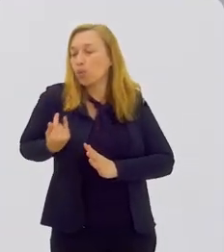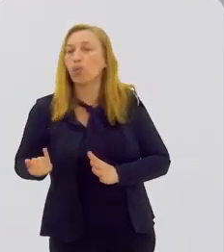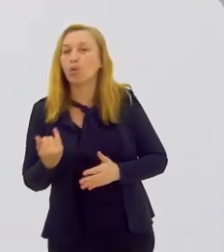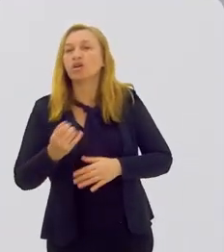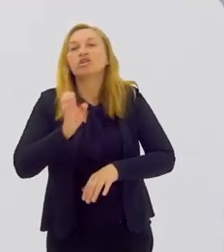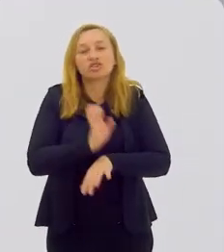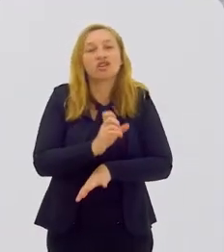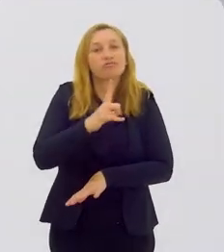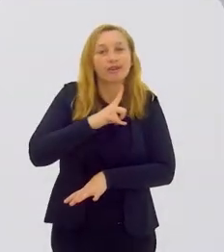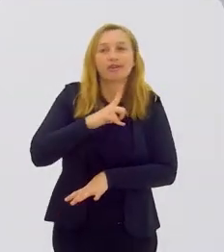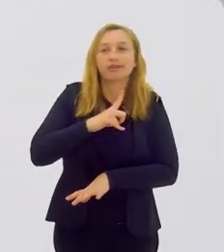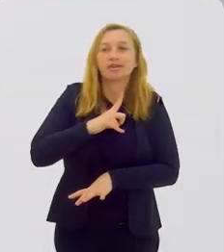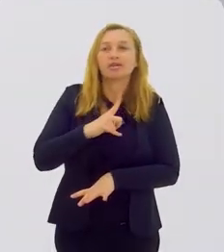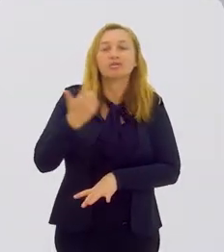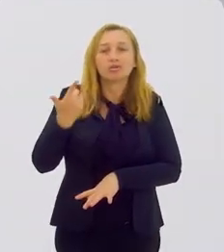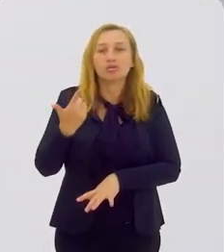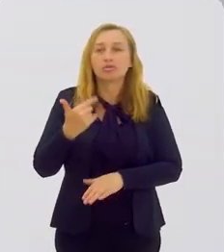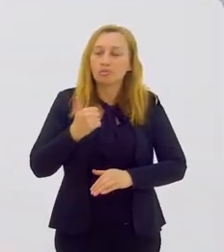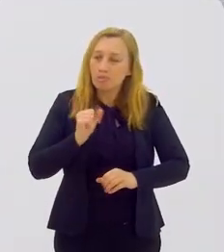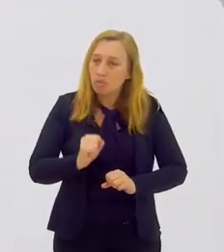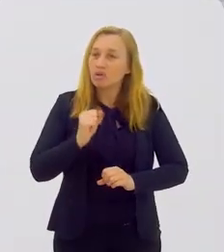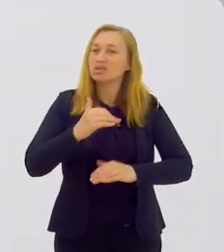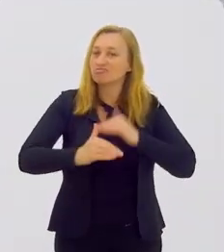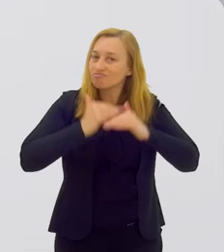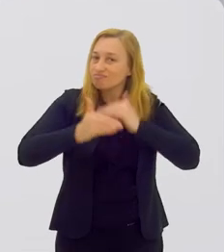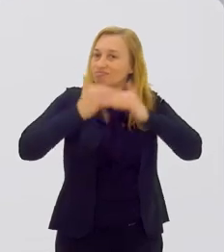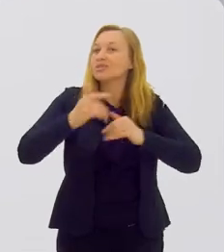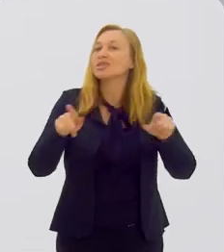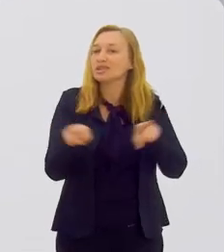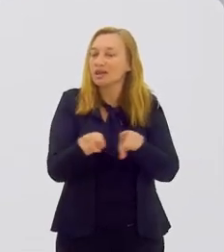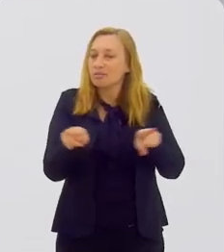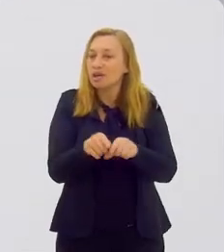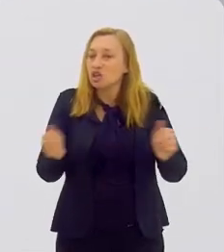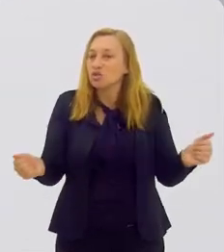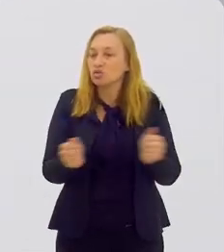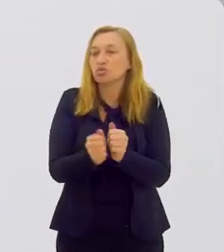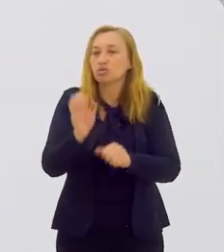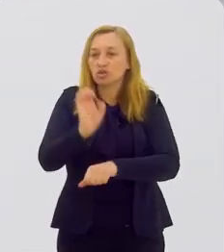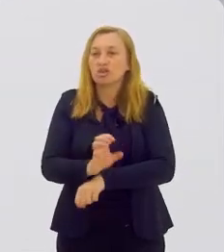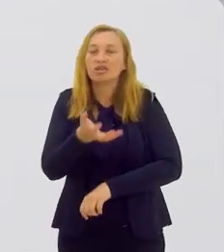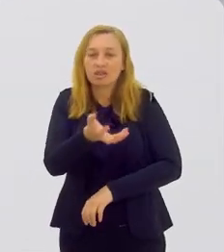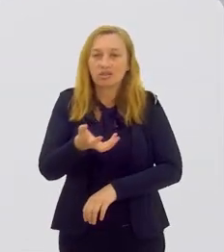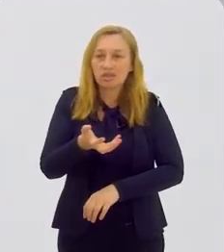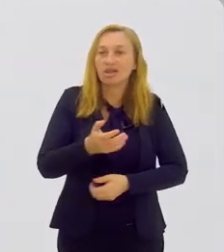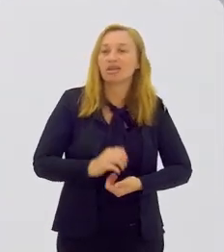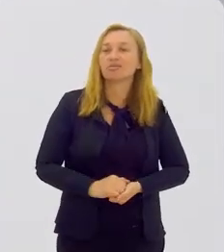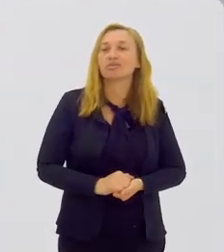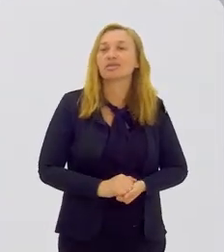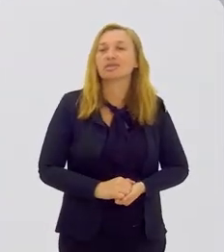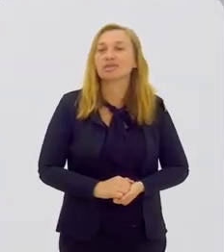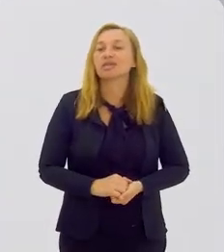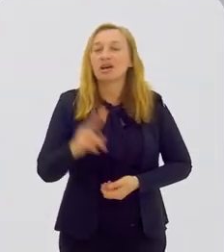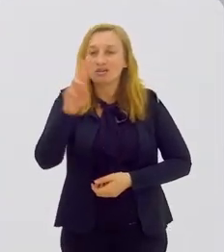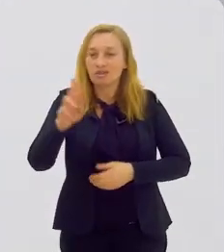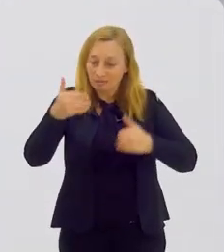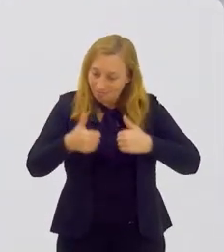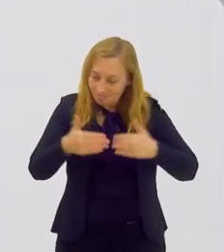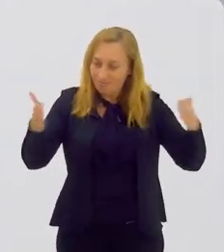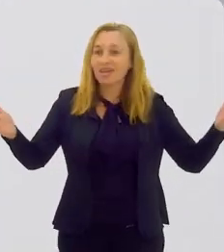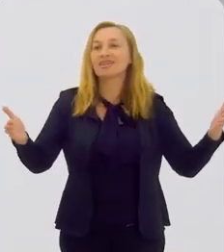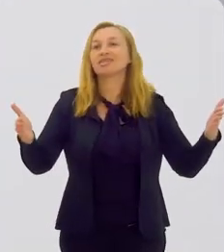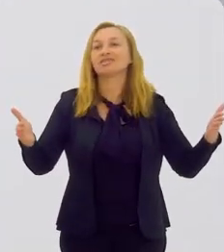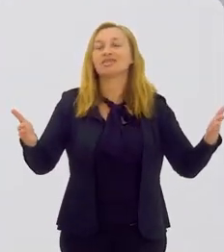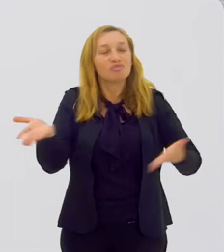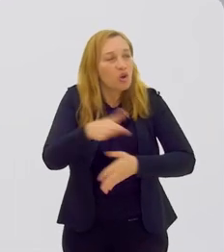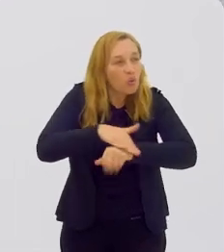essa sedução que o estado tem, né, para que a gente possa também crescer junto com o estado. É isso que a gente pensa. E a universidade